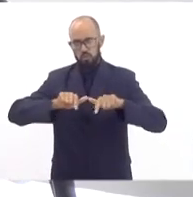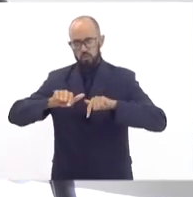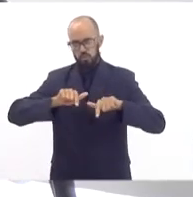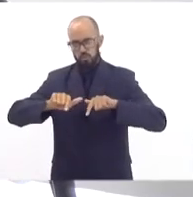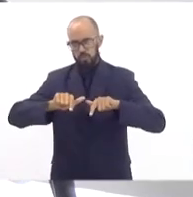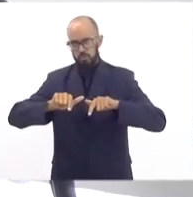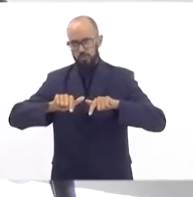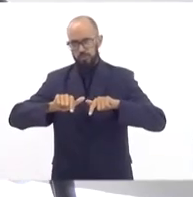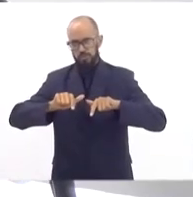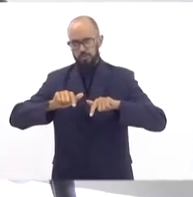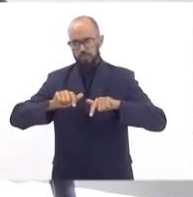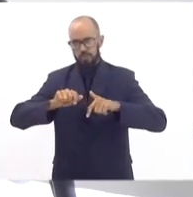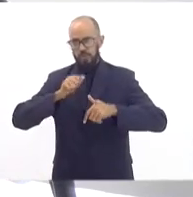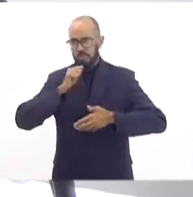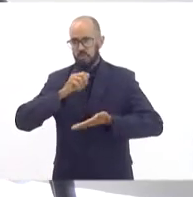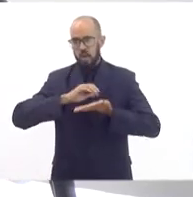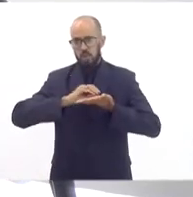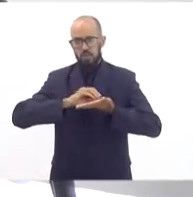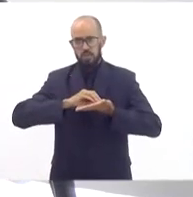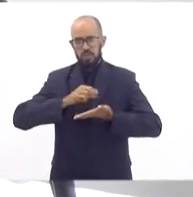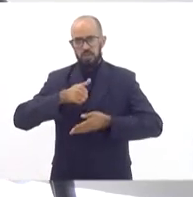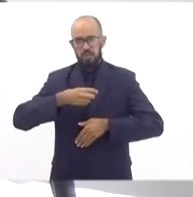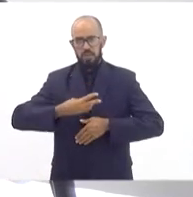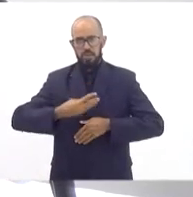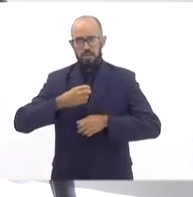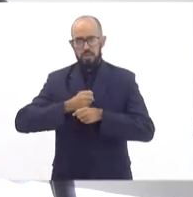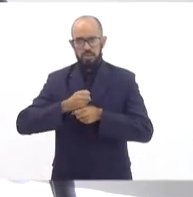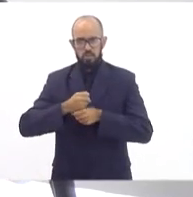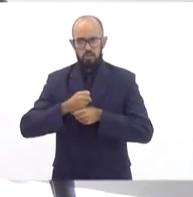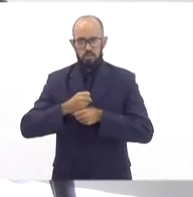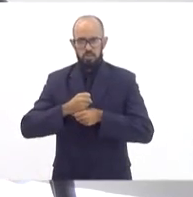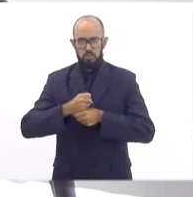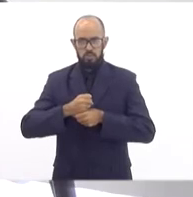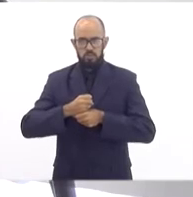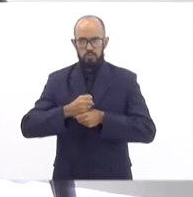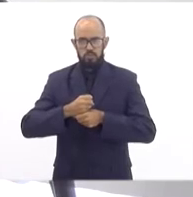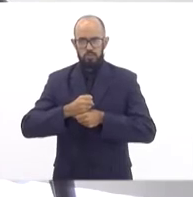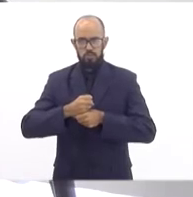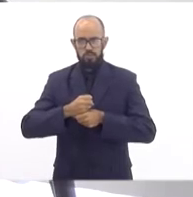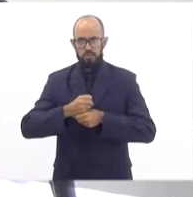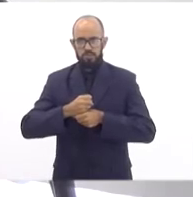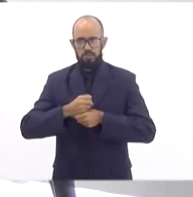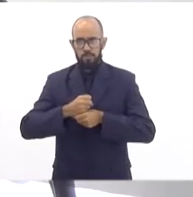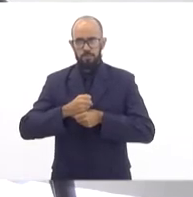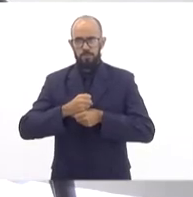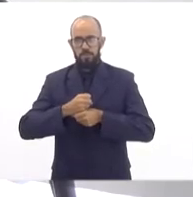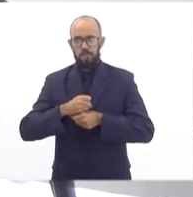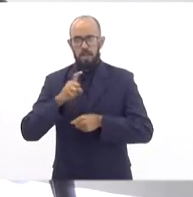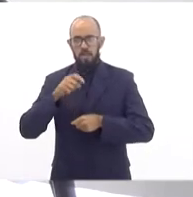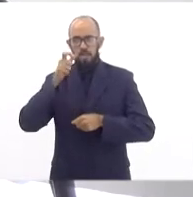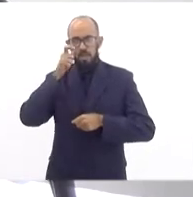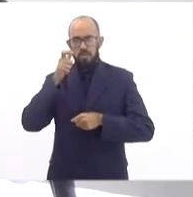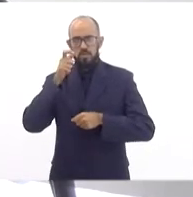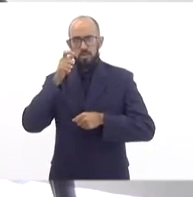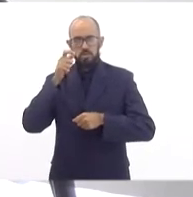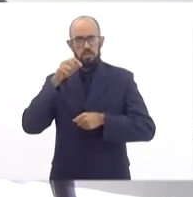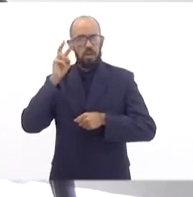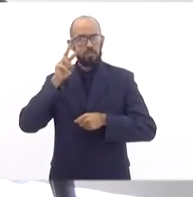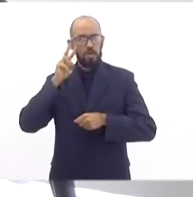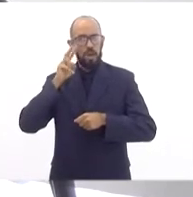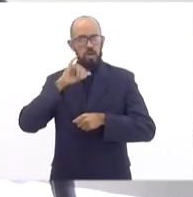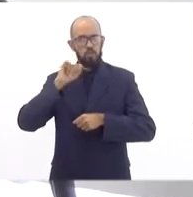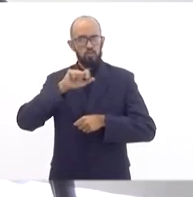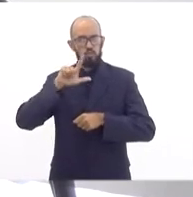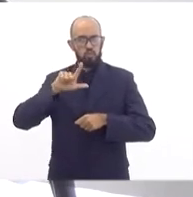mais 13 anos de concessão pela frente. Né? Bom, é interessante lembrar que em julho do ano passado, salvo